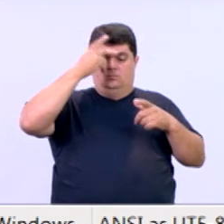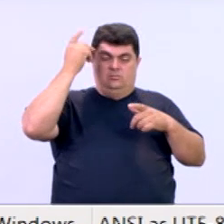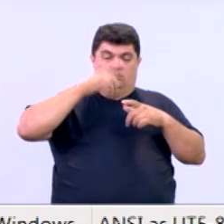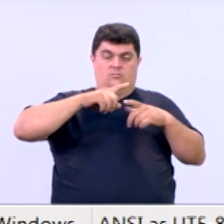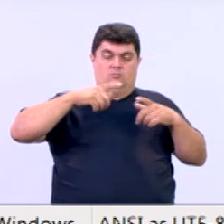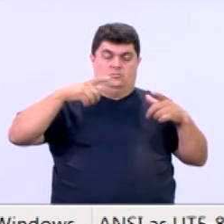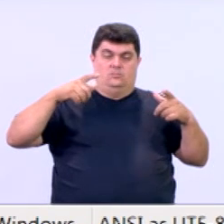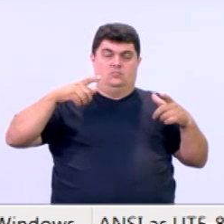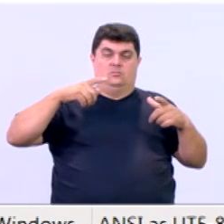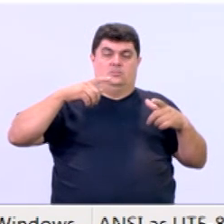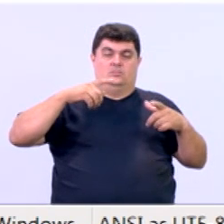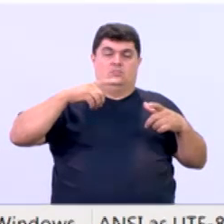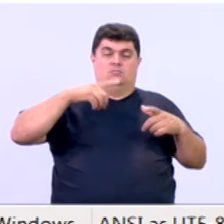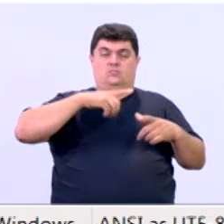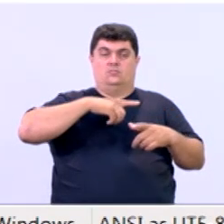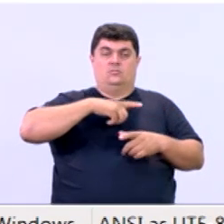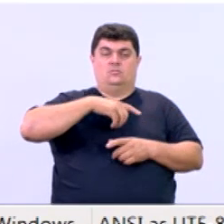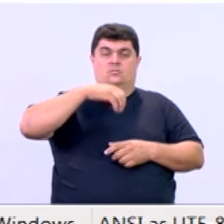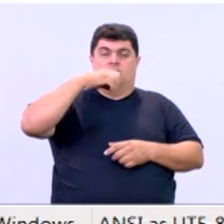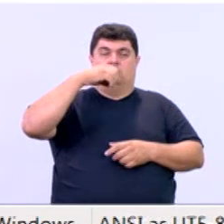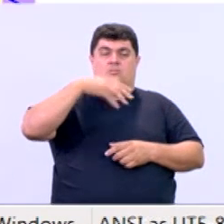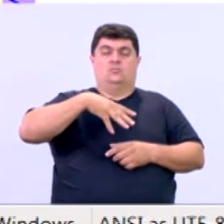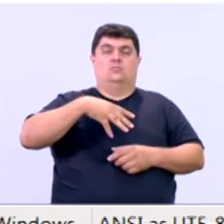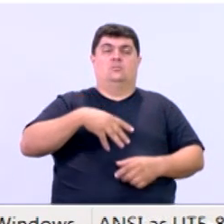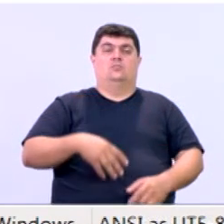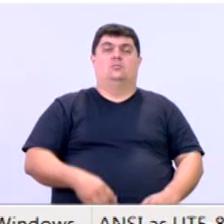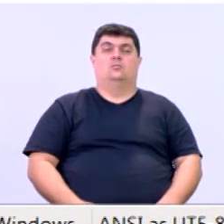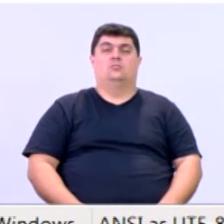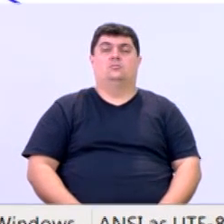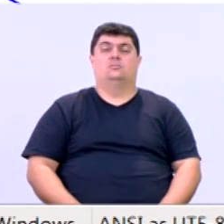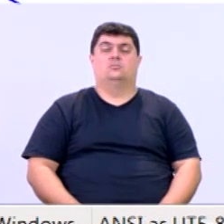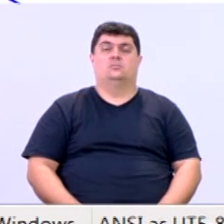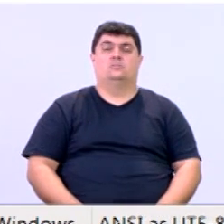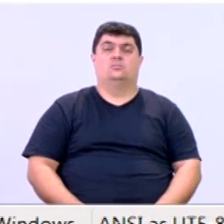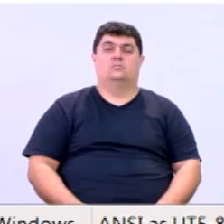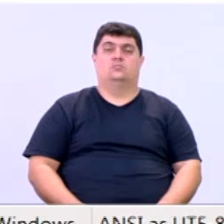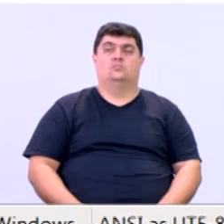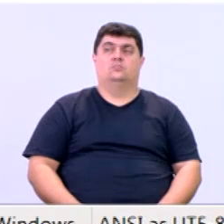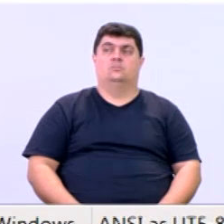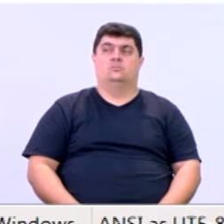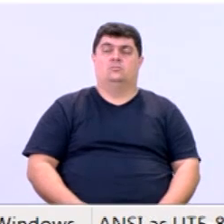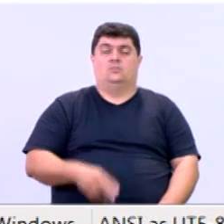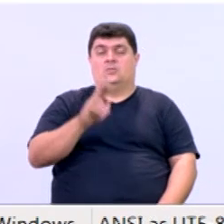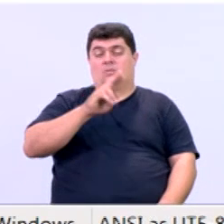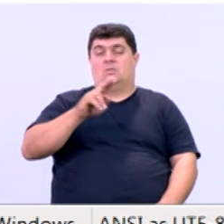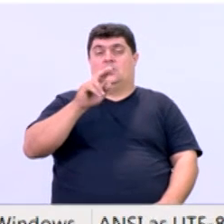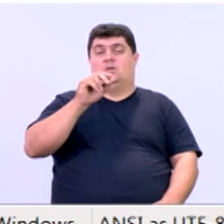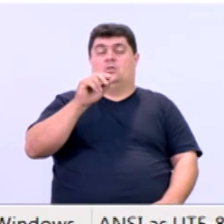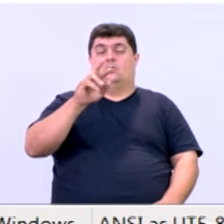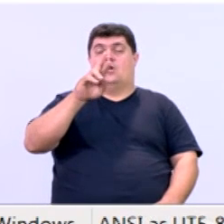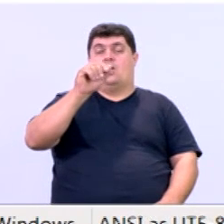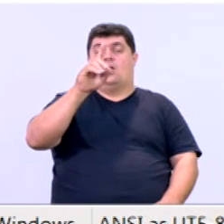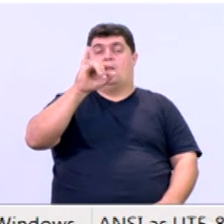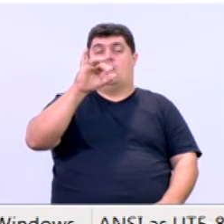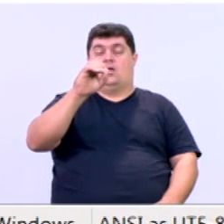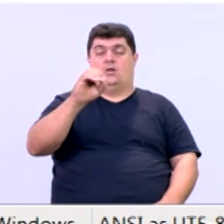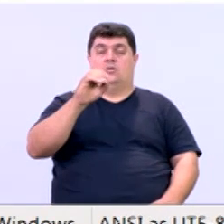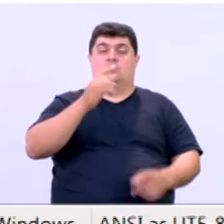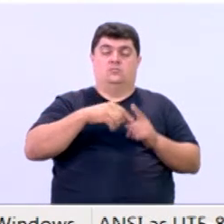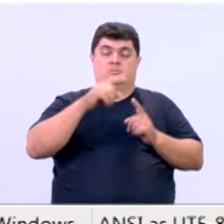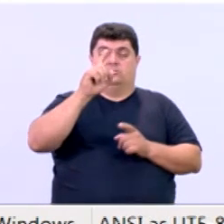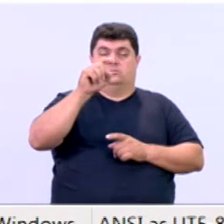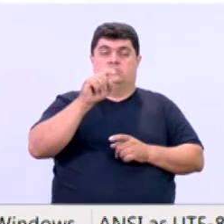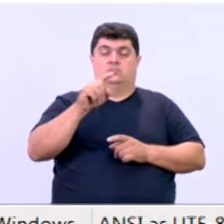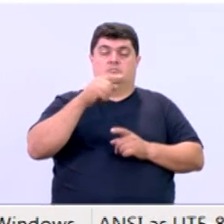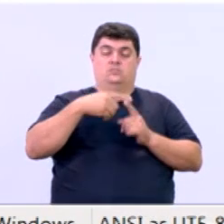aparecer de forma mais agradável. E aí eu usei o rádio, né, referente